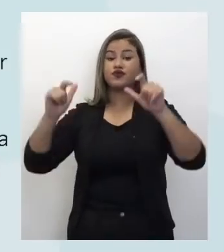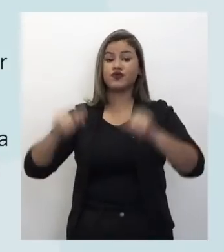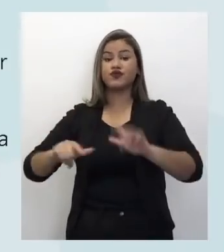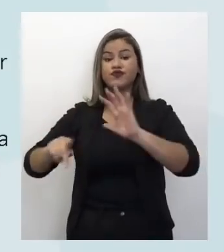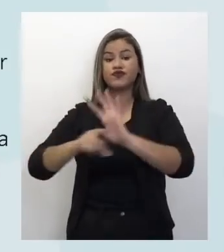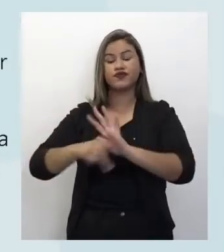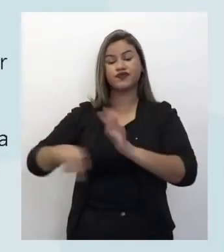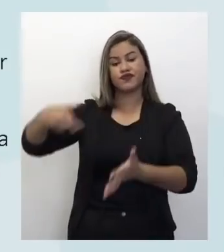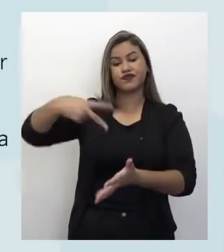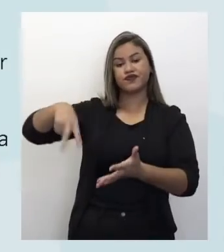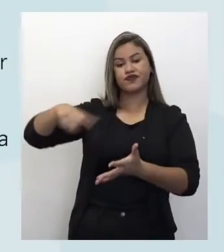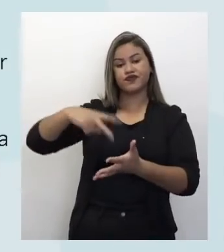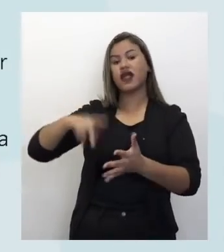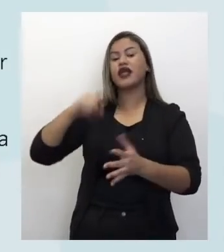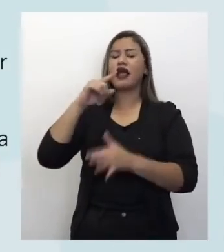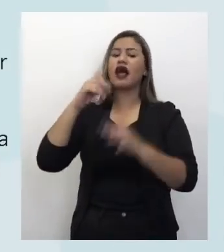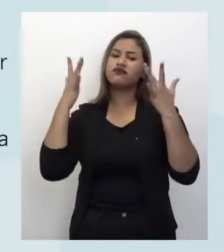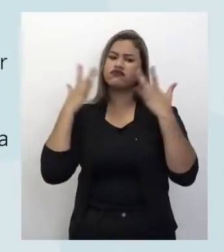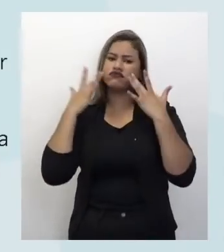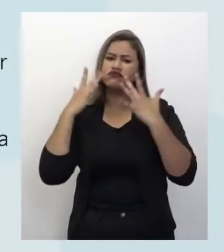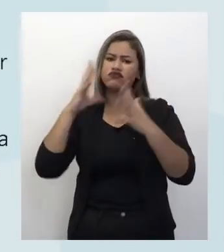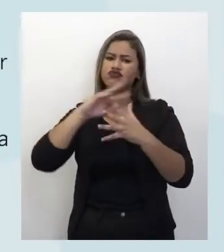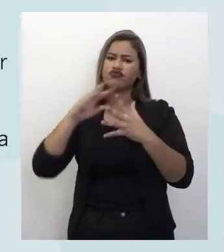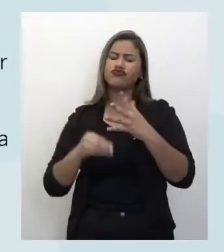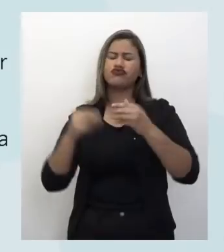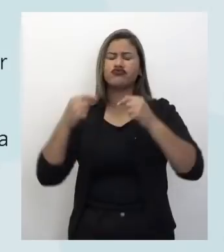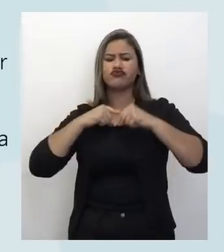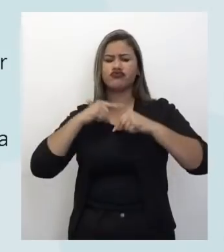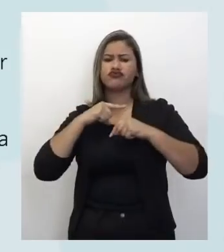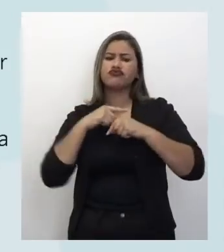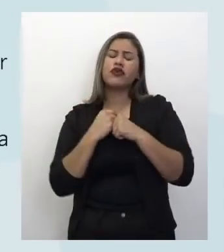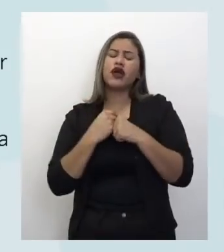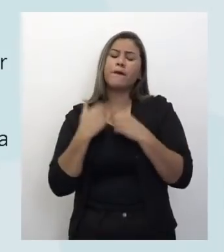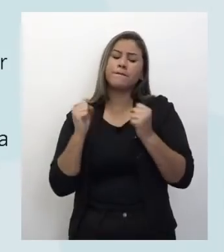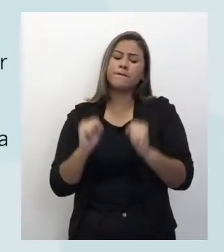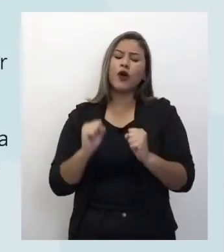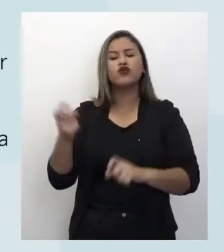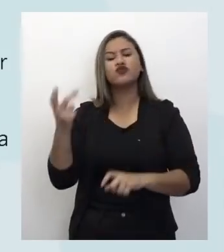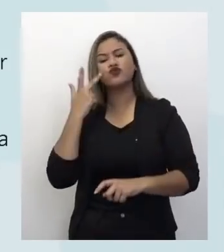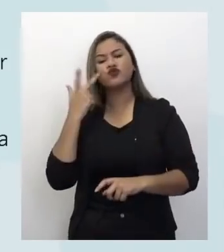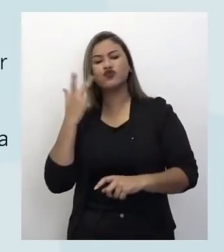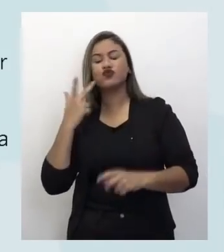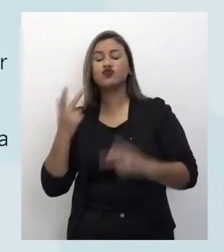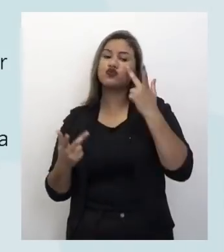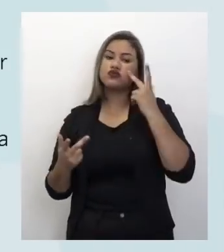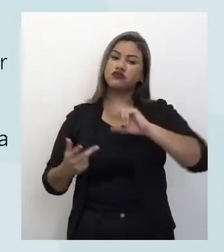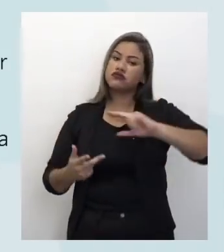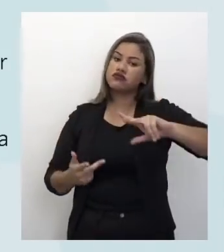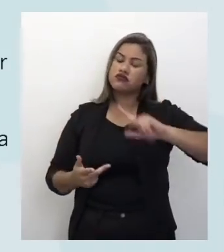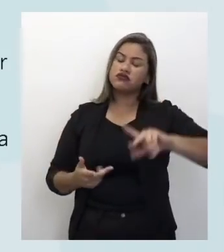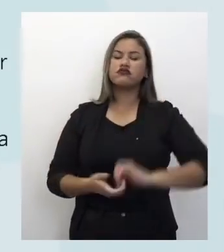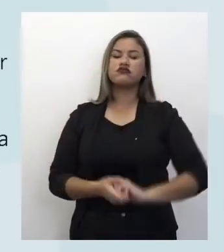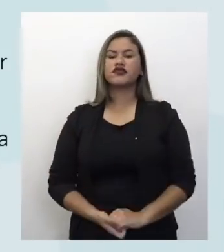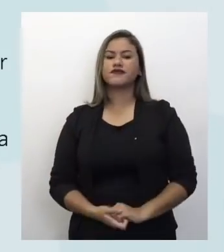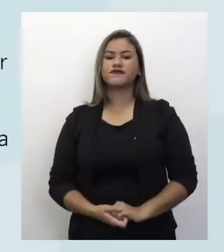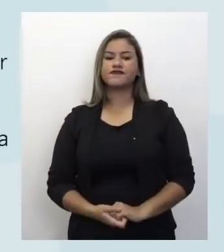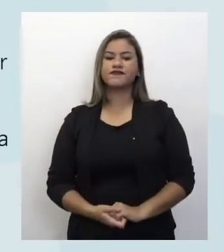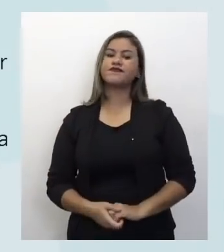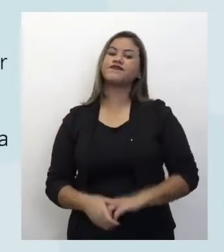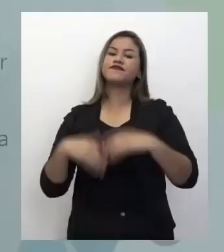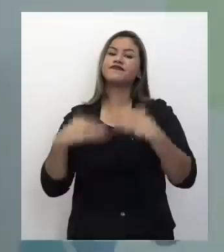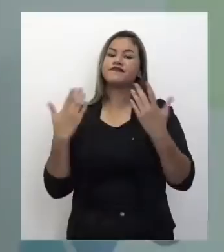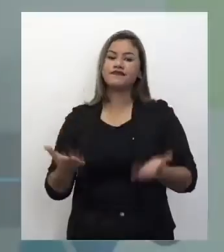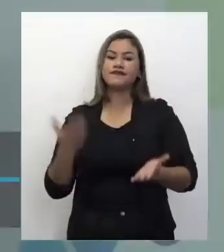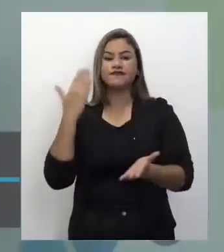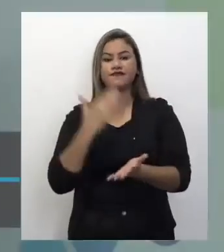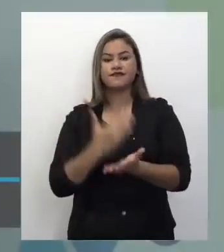vai usar no teatro. São definidos para uma apresentação, podem ser convencional ou não convencional, tá certo? Vamos lá, vamos